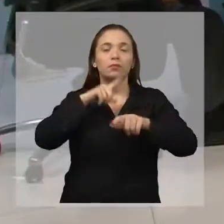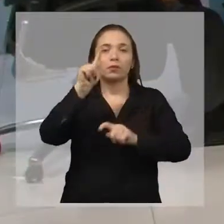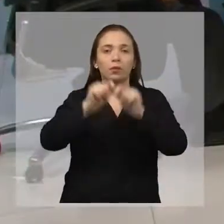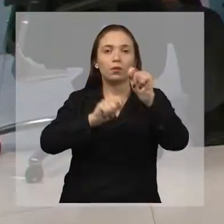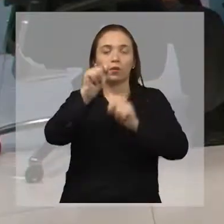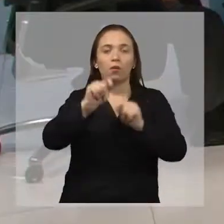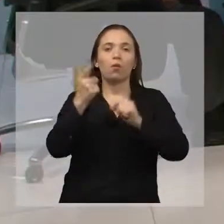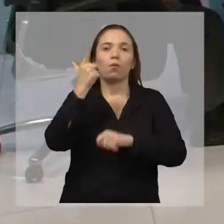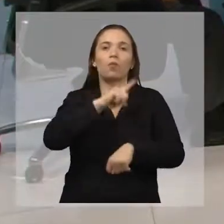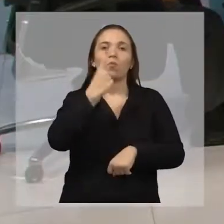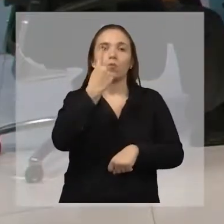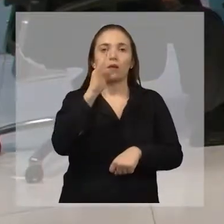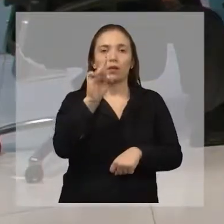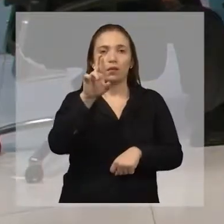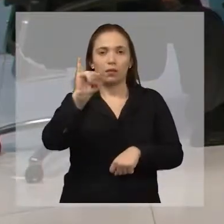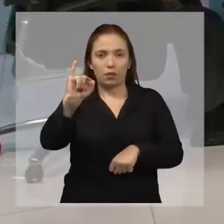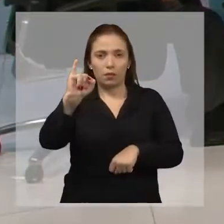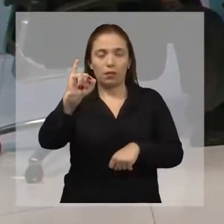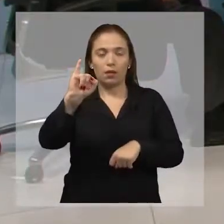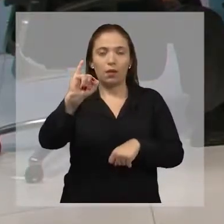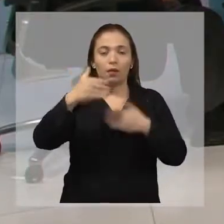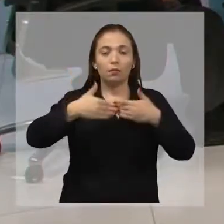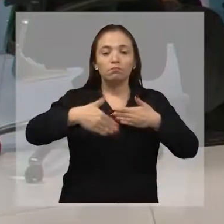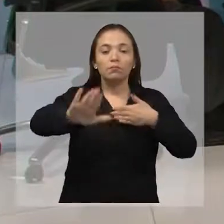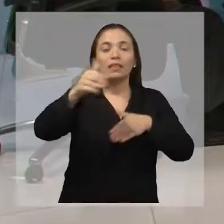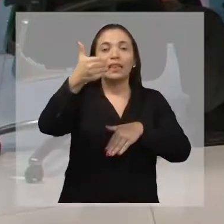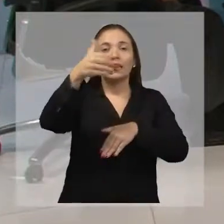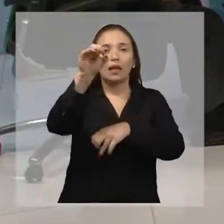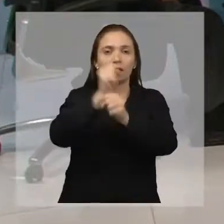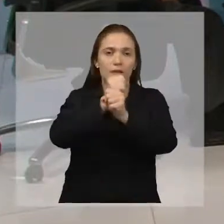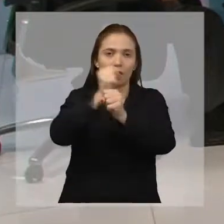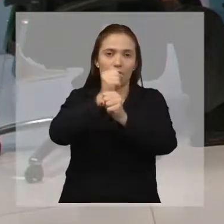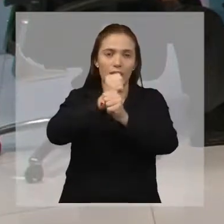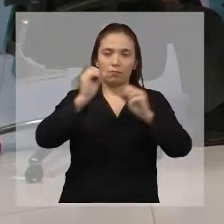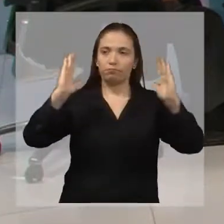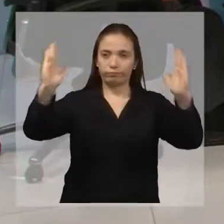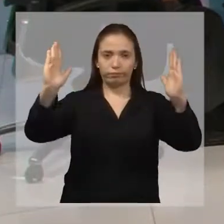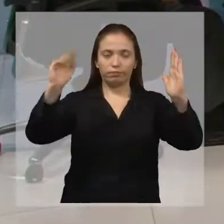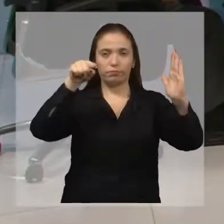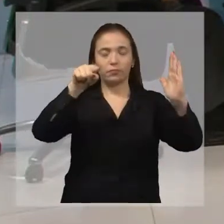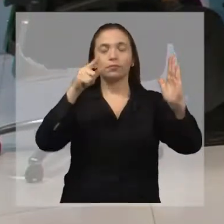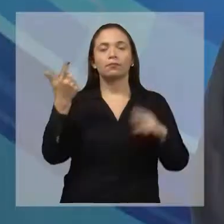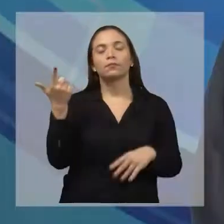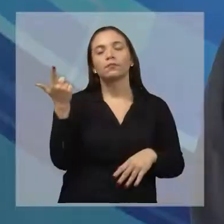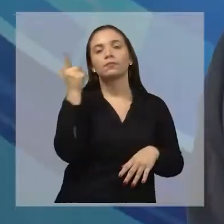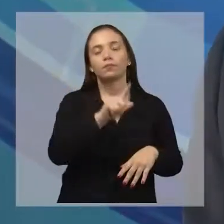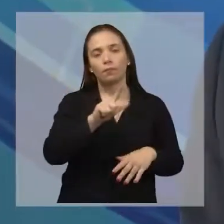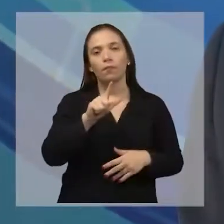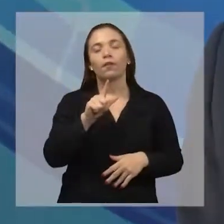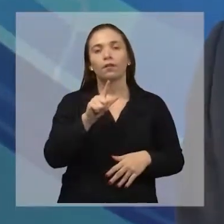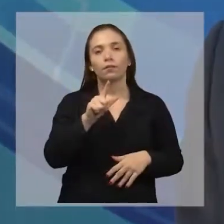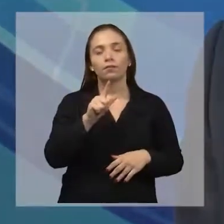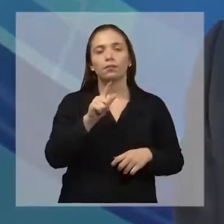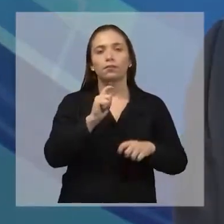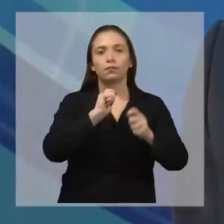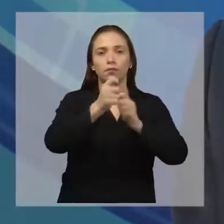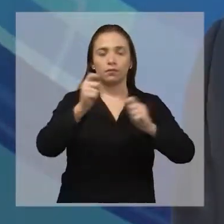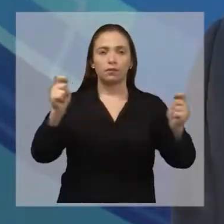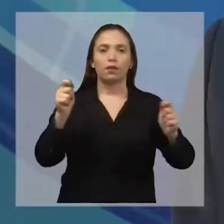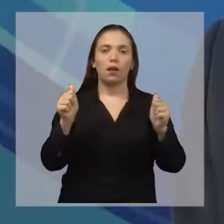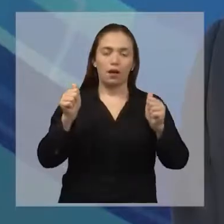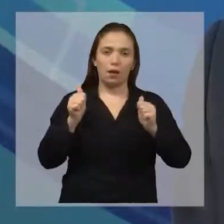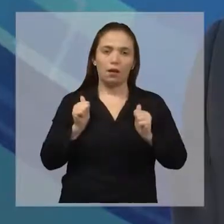velho no Congresso Nacional, chama-se Centrão. Né? Esse Centrão ficou conhecido como o mais atrasado,